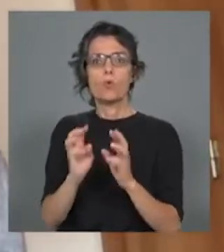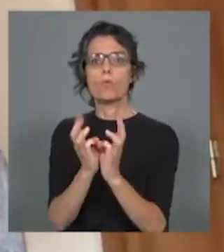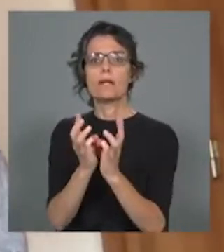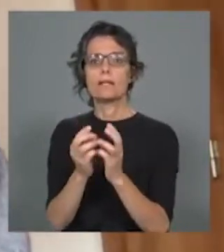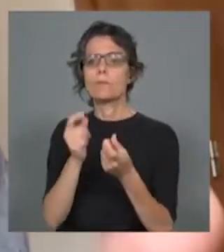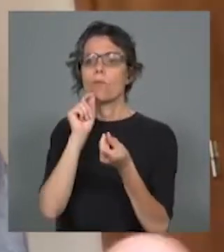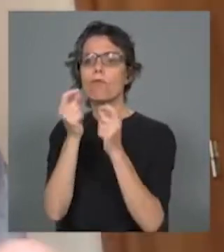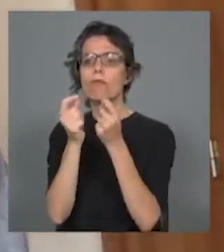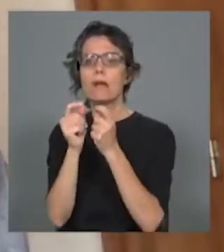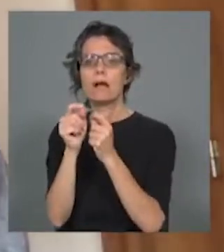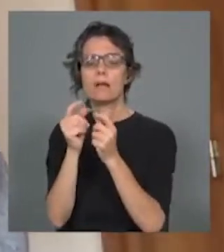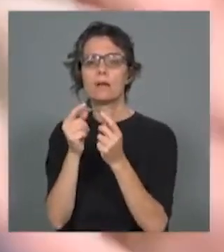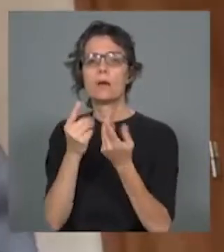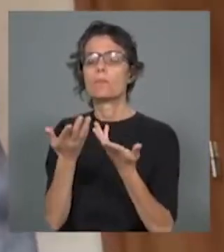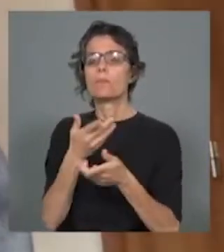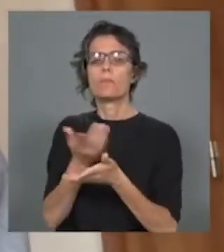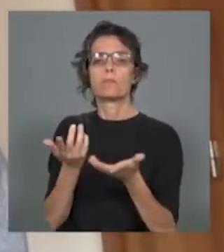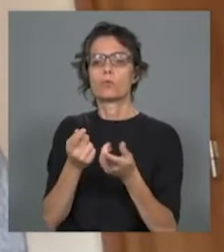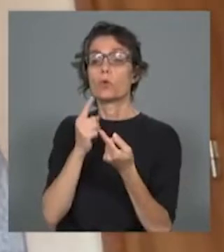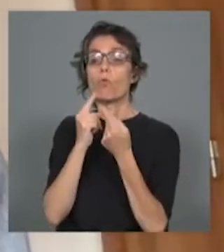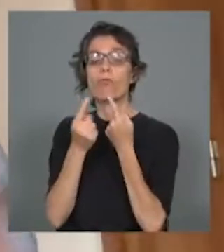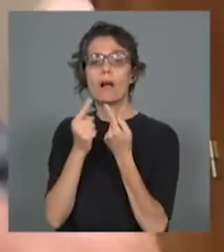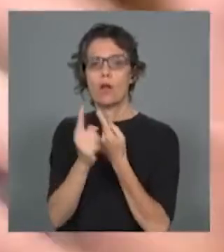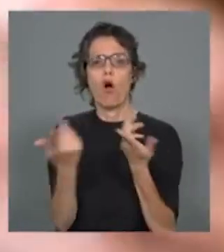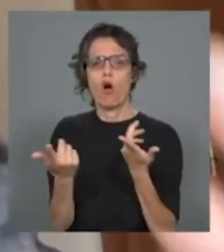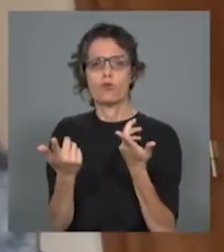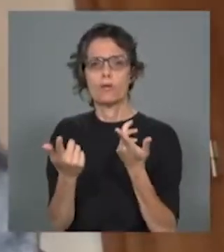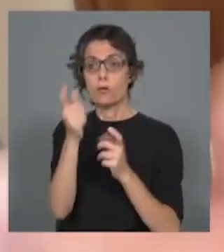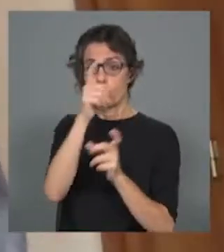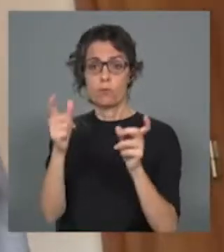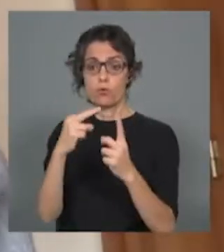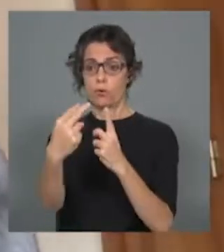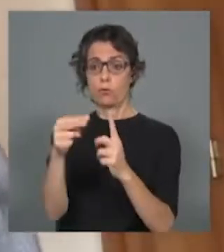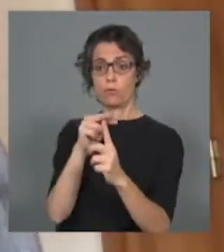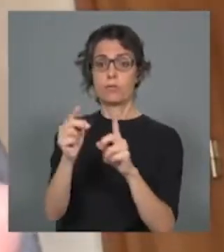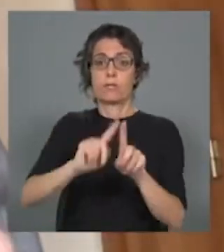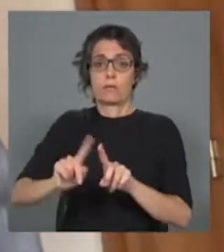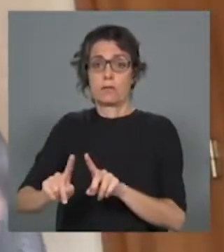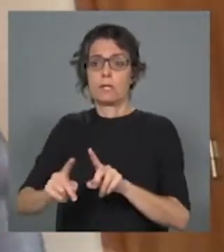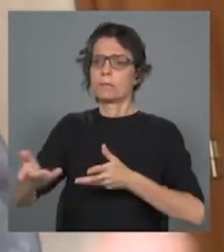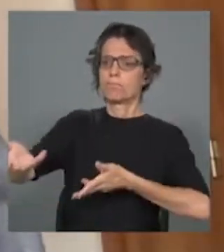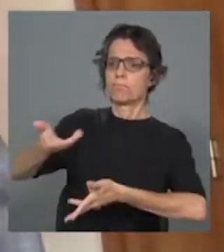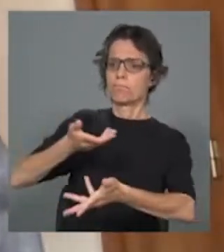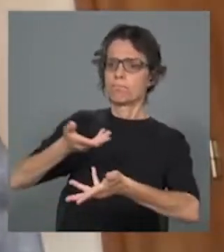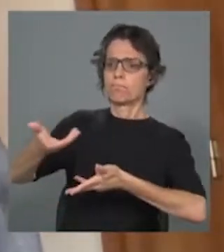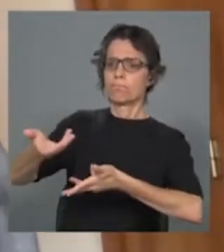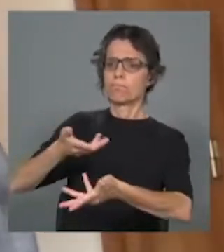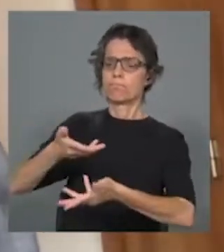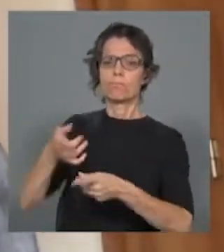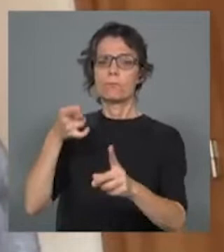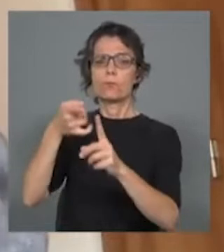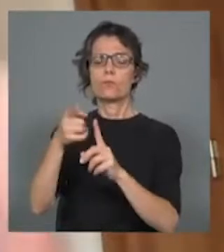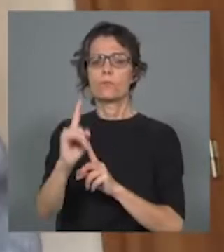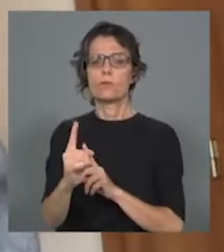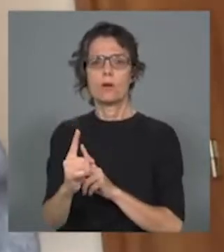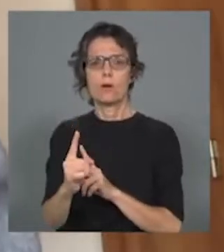isso mesmo, é uma conversa entre duas ou mais pessoas que têm perspectivas diferentes e onde o objetivo é que cada